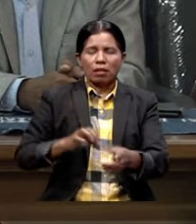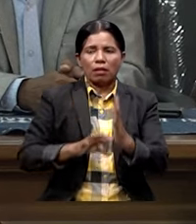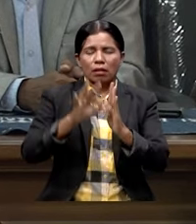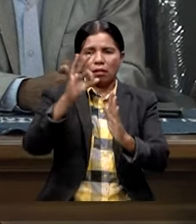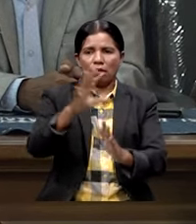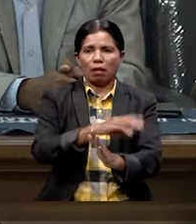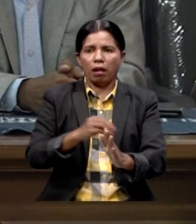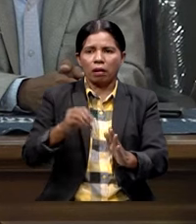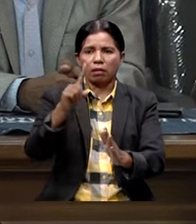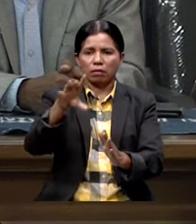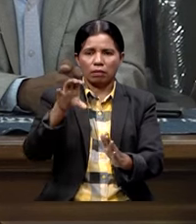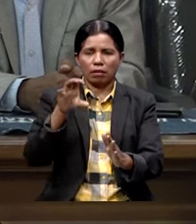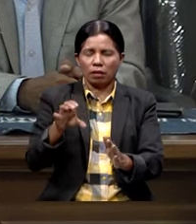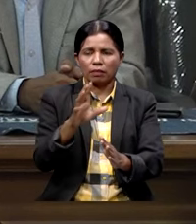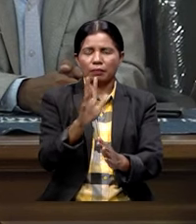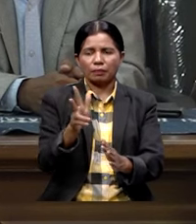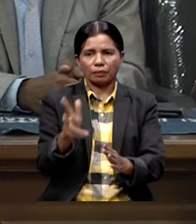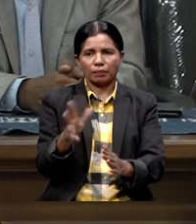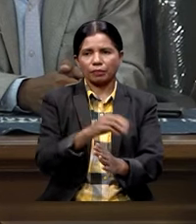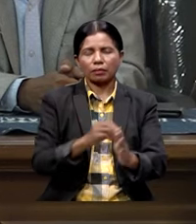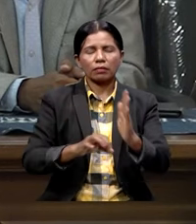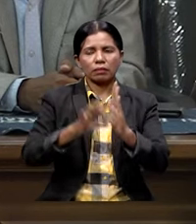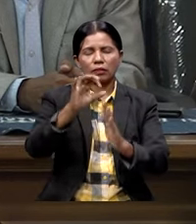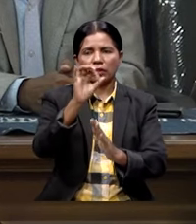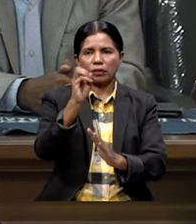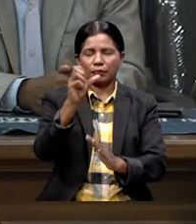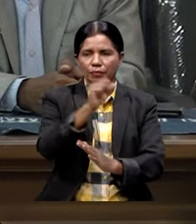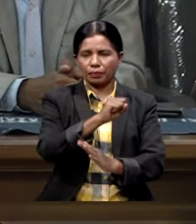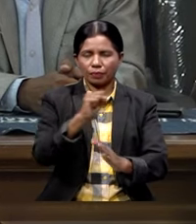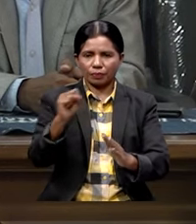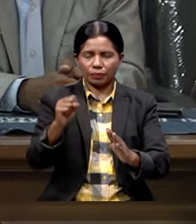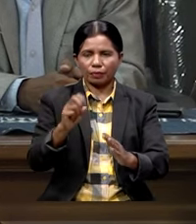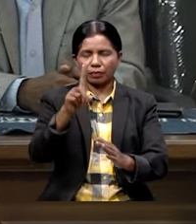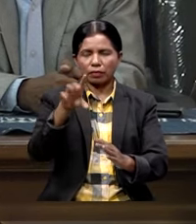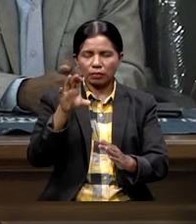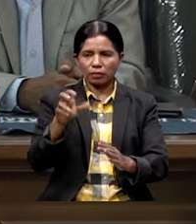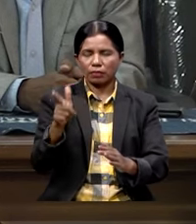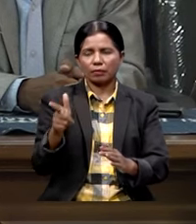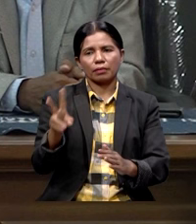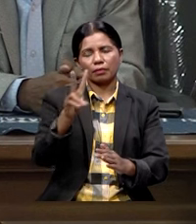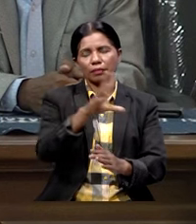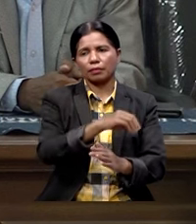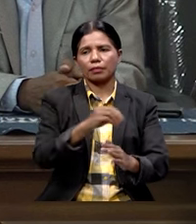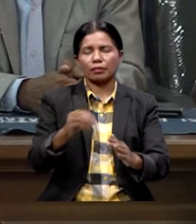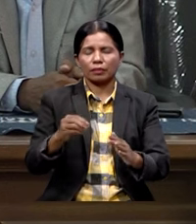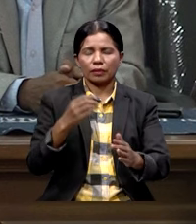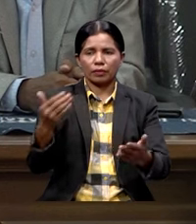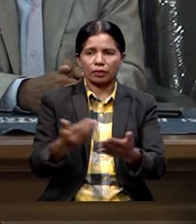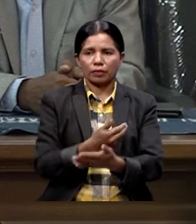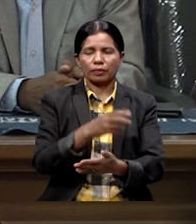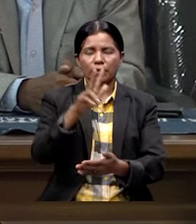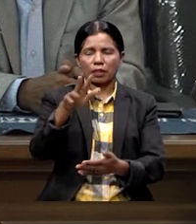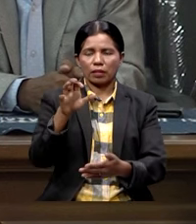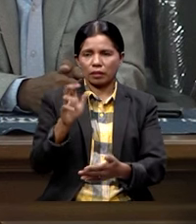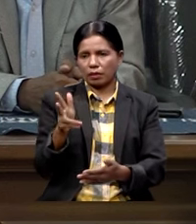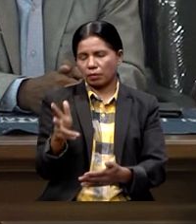Exatas 164, Faculdade de Filosofia 138, não? Faculdade de FON, Turismo, Artes, Indústrias Criativas e Culturais